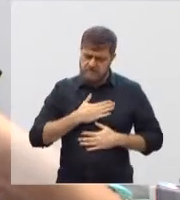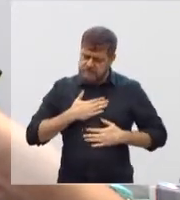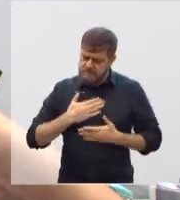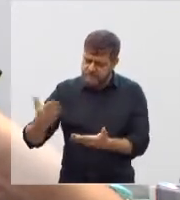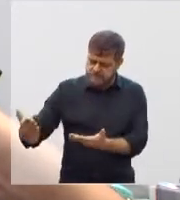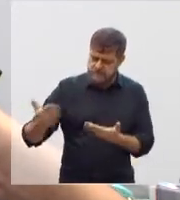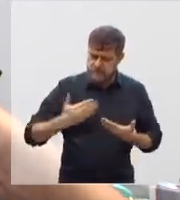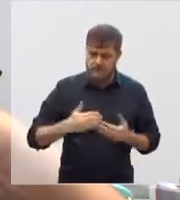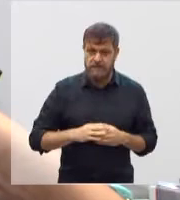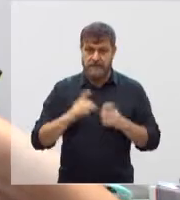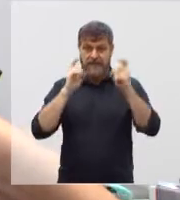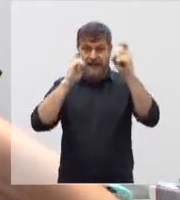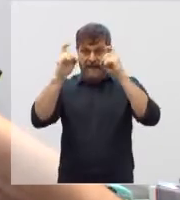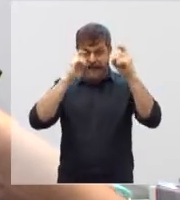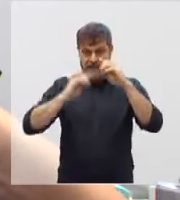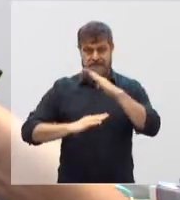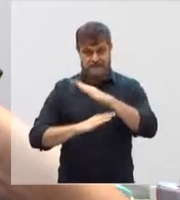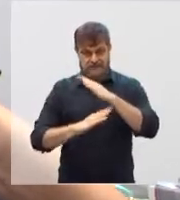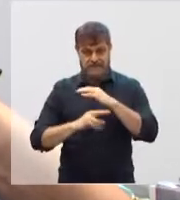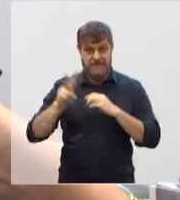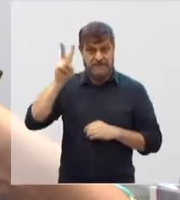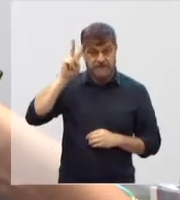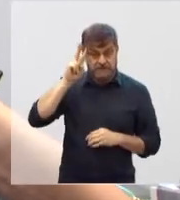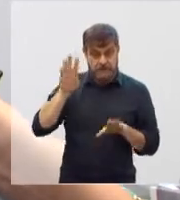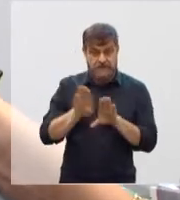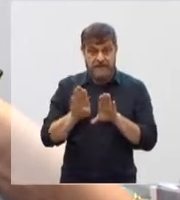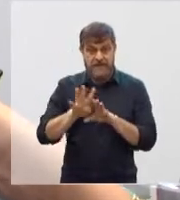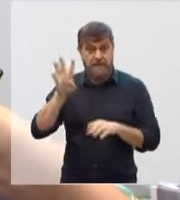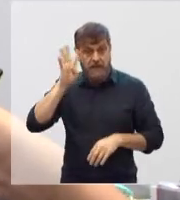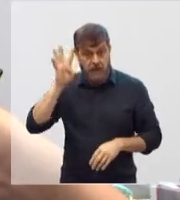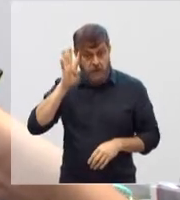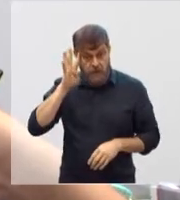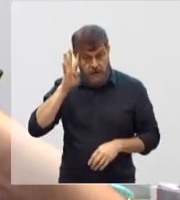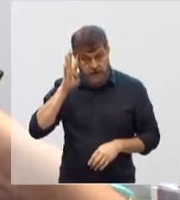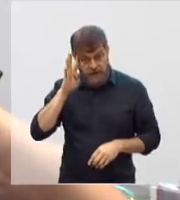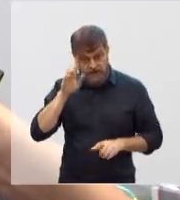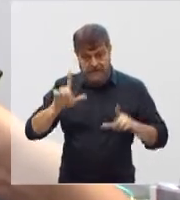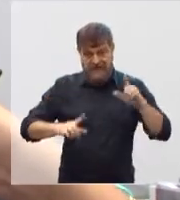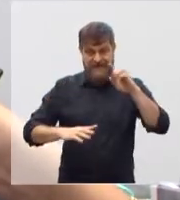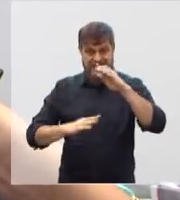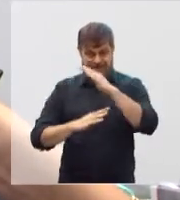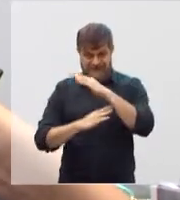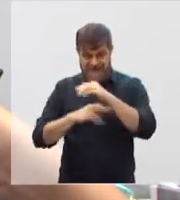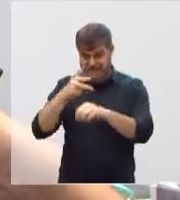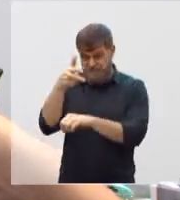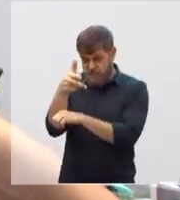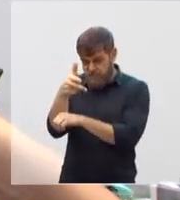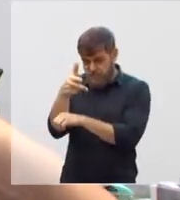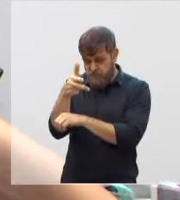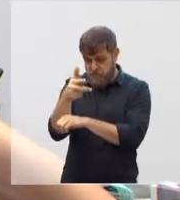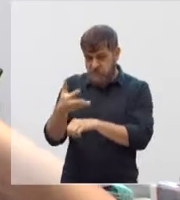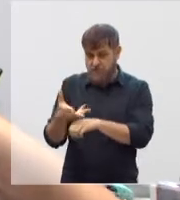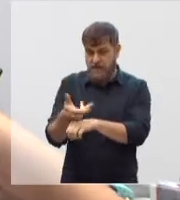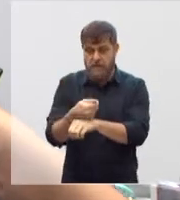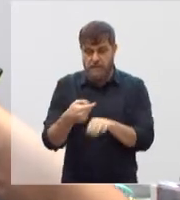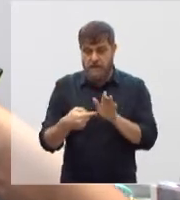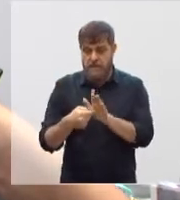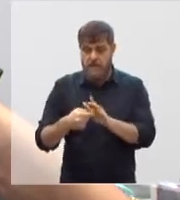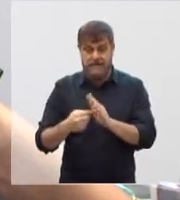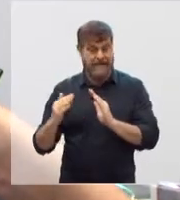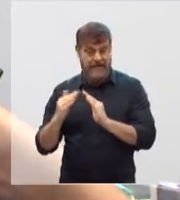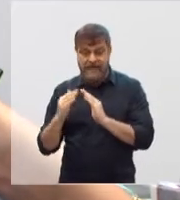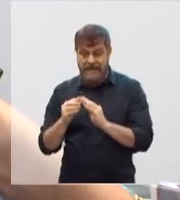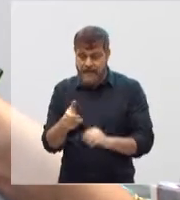muito bem-vindo. Se quiser vir nas sessões, as nossas sessões são de segunda e quartas-feiras. A TV Câmara faz um trabalho extraordinário,